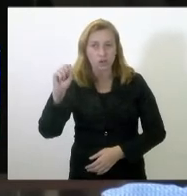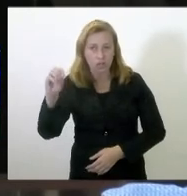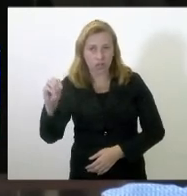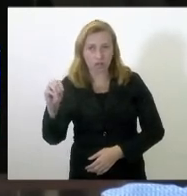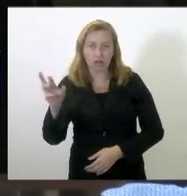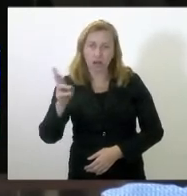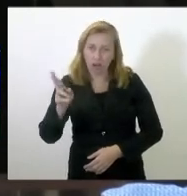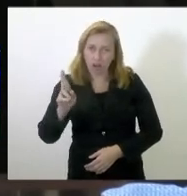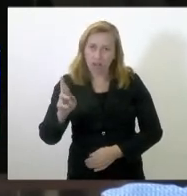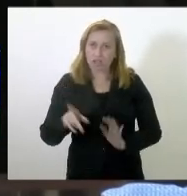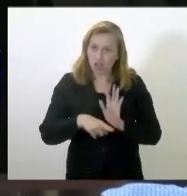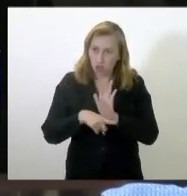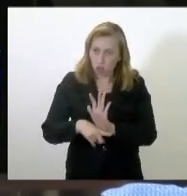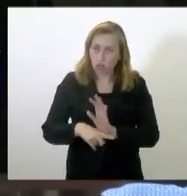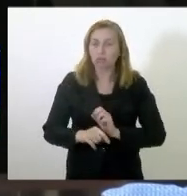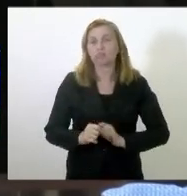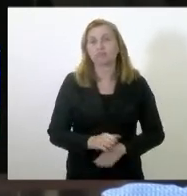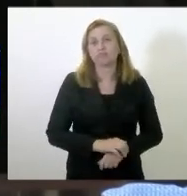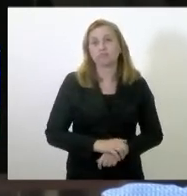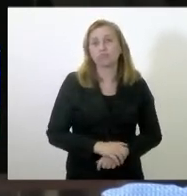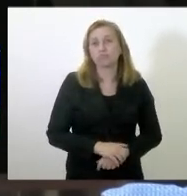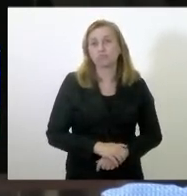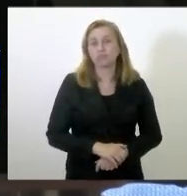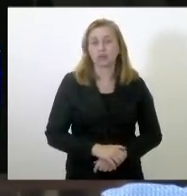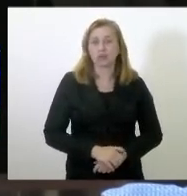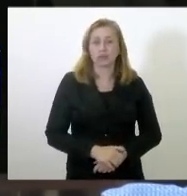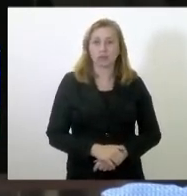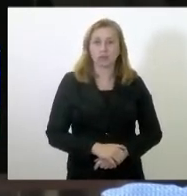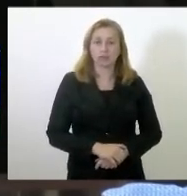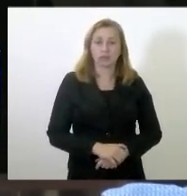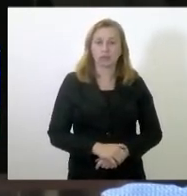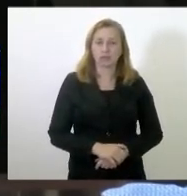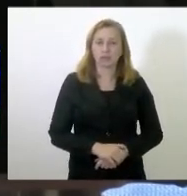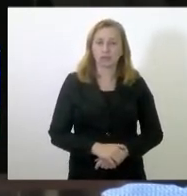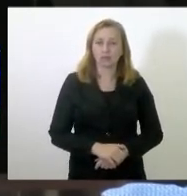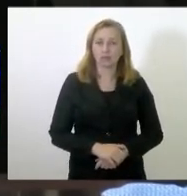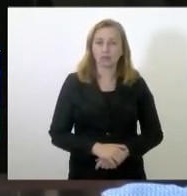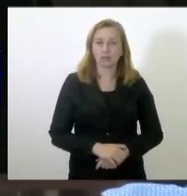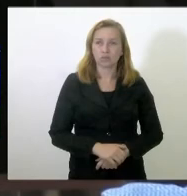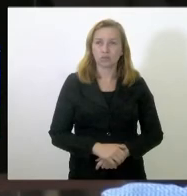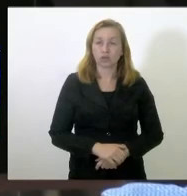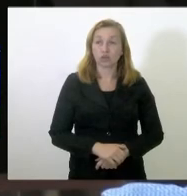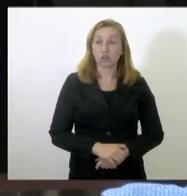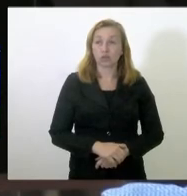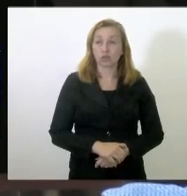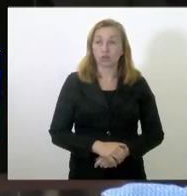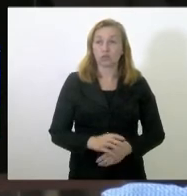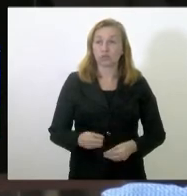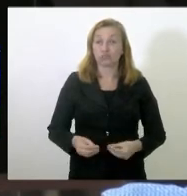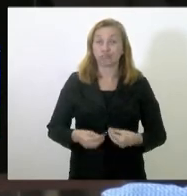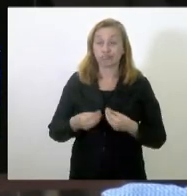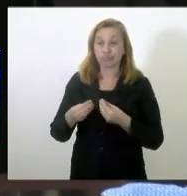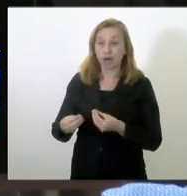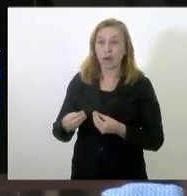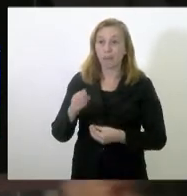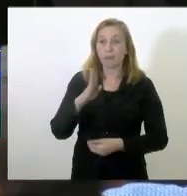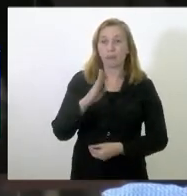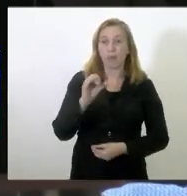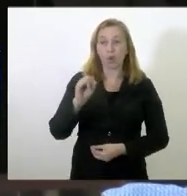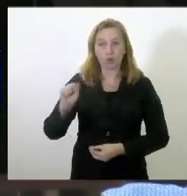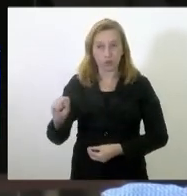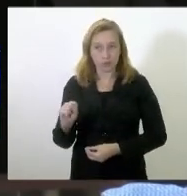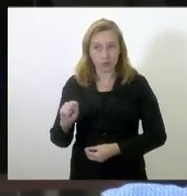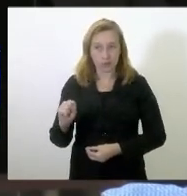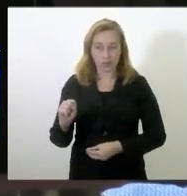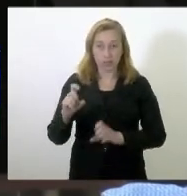auxílio, que quando se dá bolsa empresarial, que é